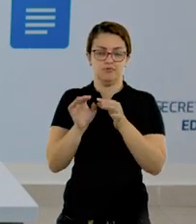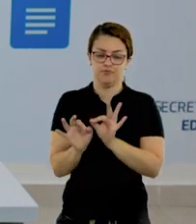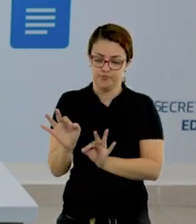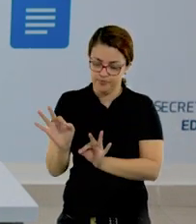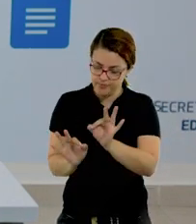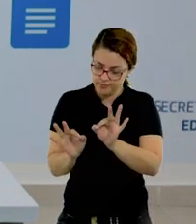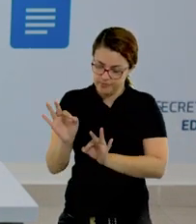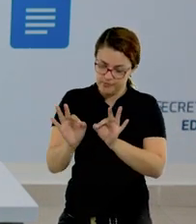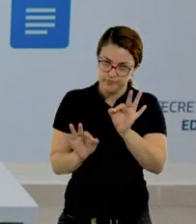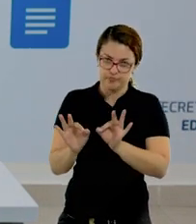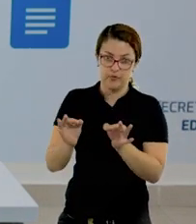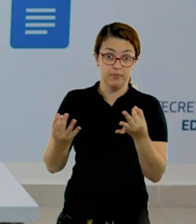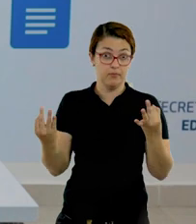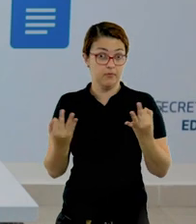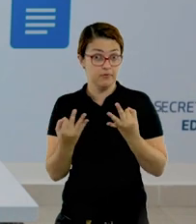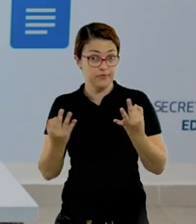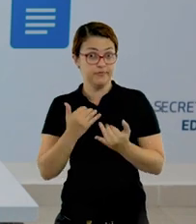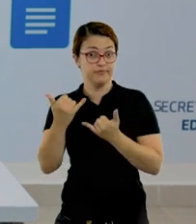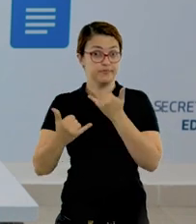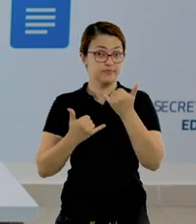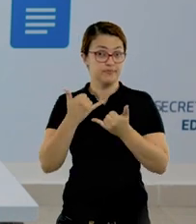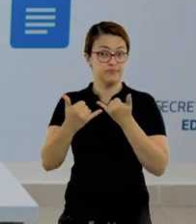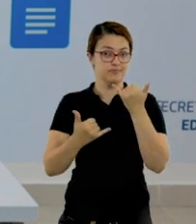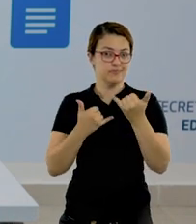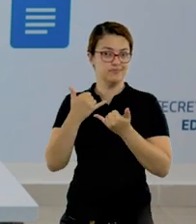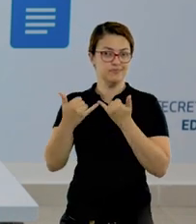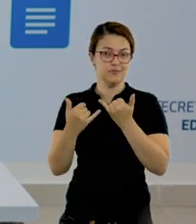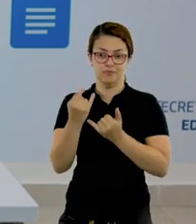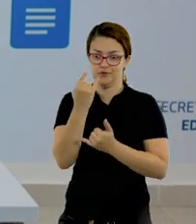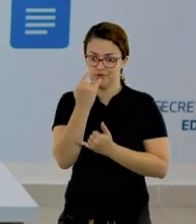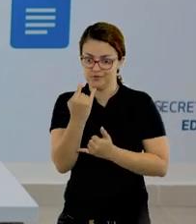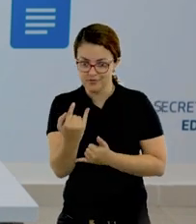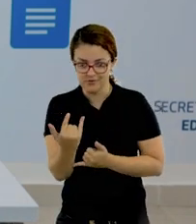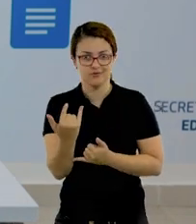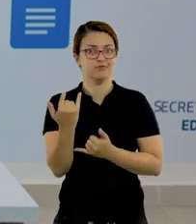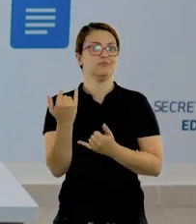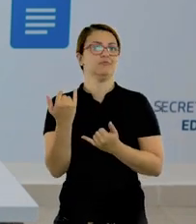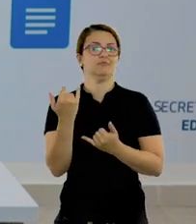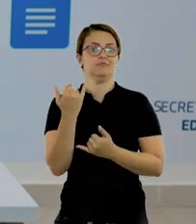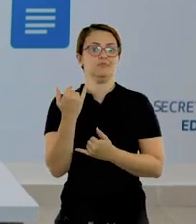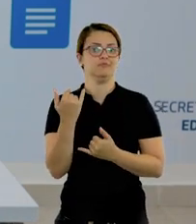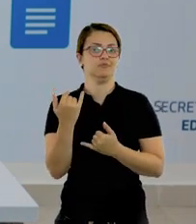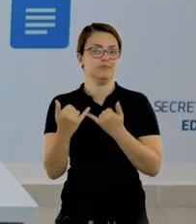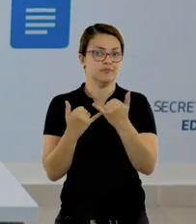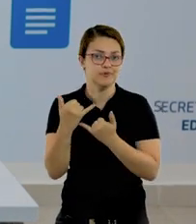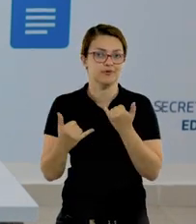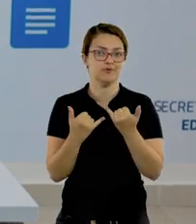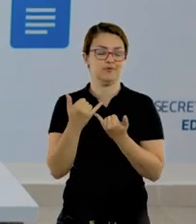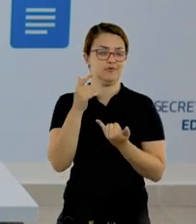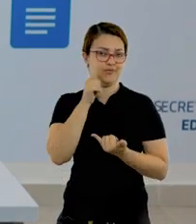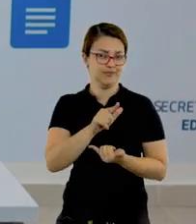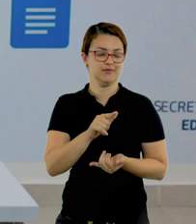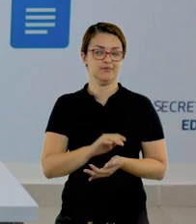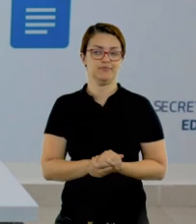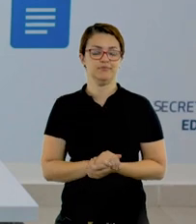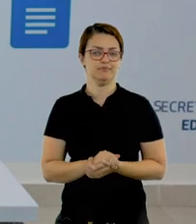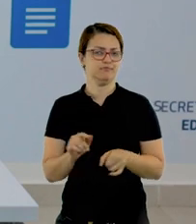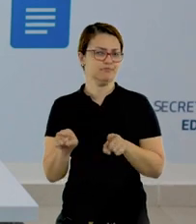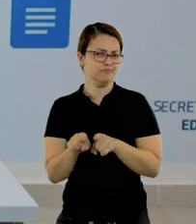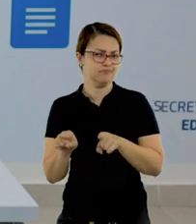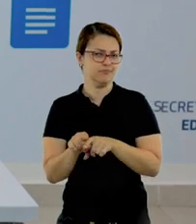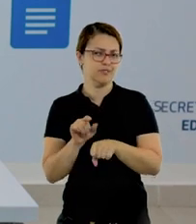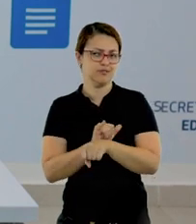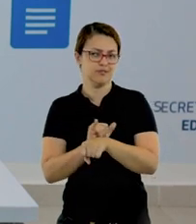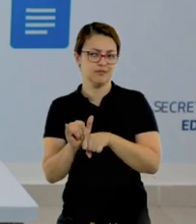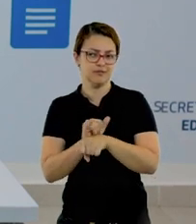confeccionar, fazer bem caprichado, para que torne aquele brinquedo mais atrativo para ele poder jogar, tudo bem? Então, através disso, a gente pode